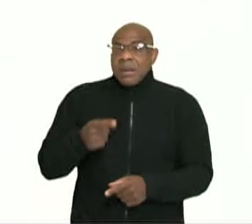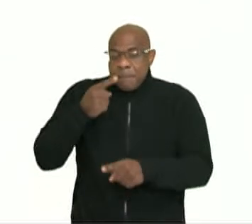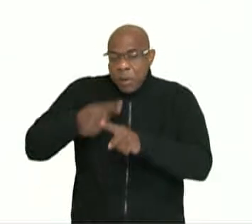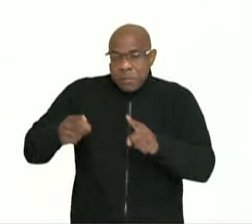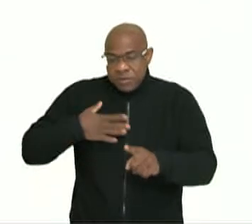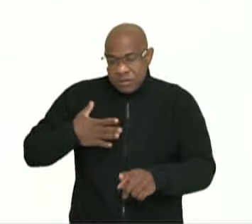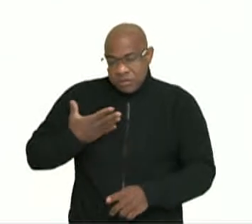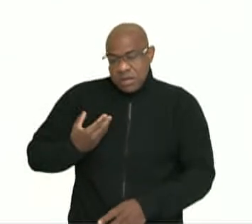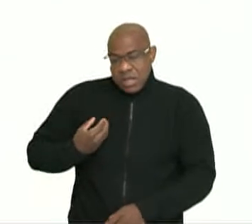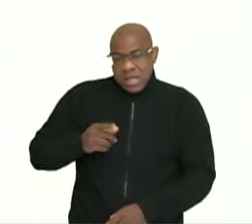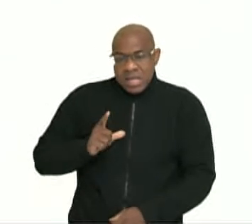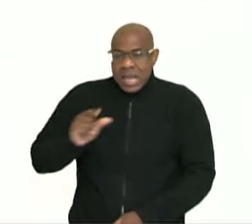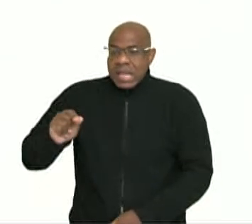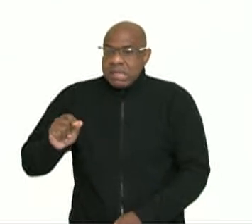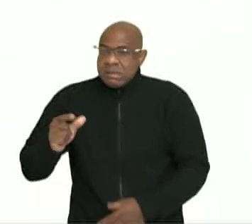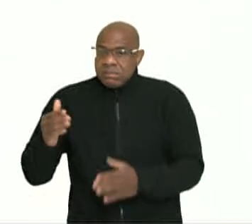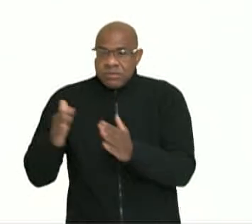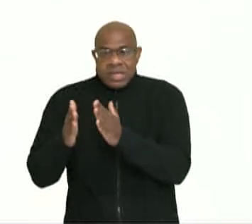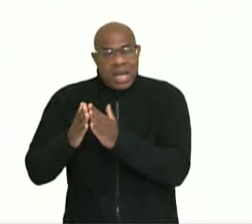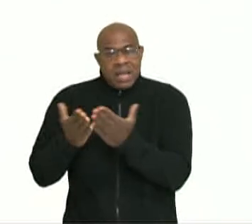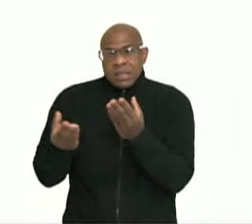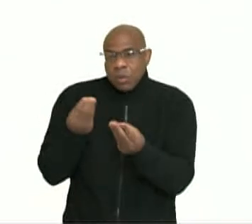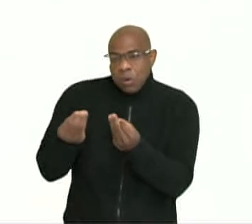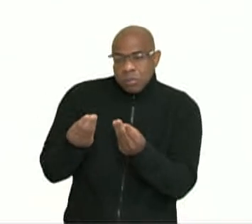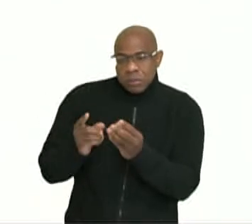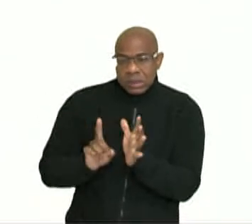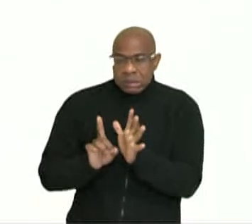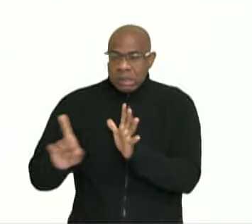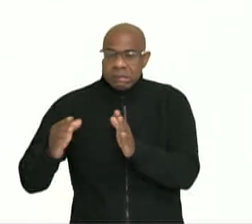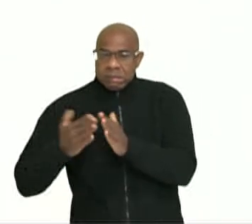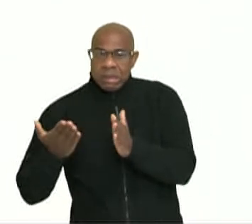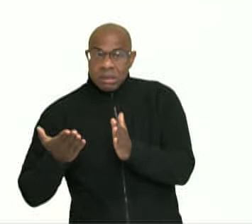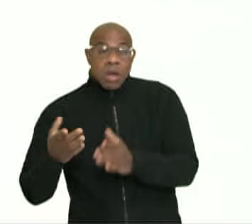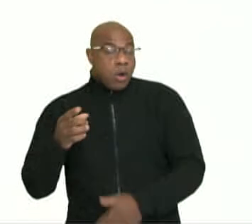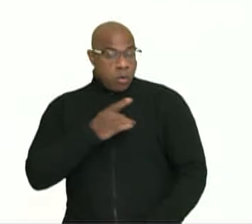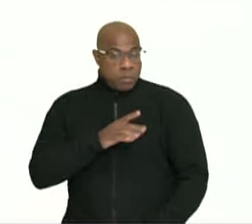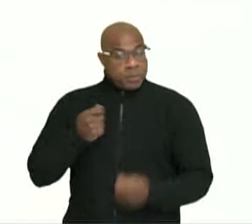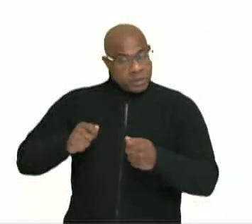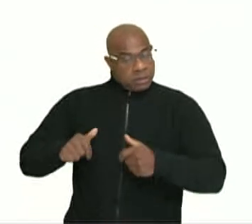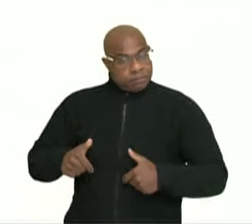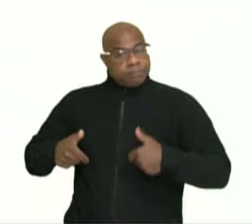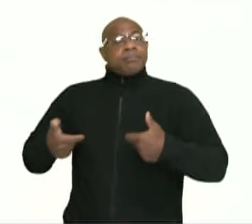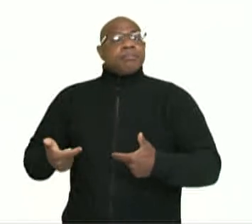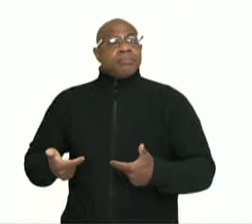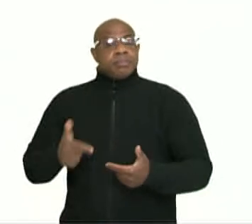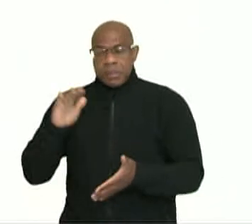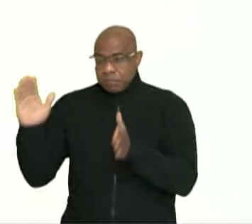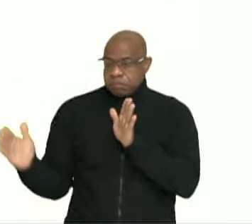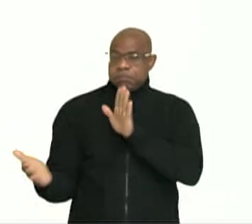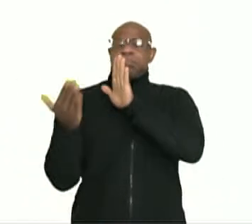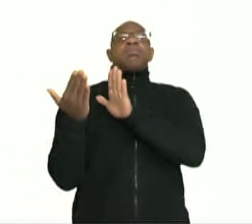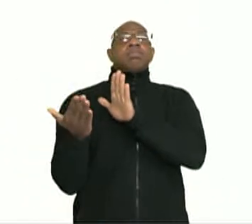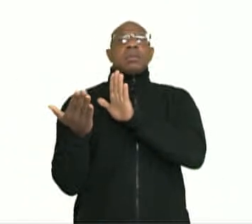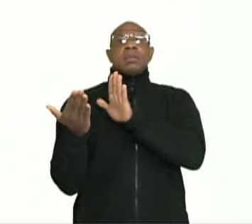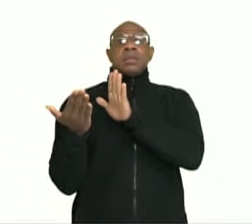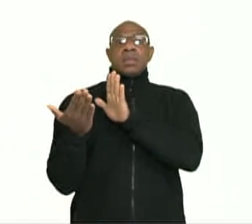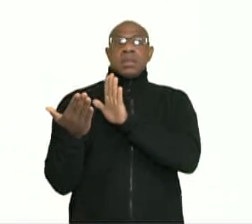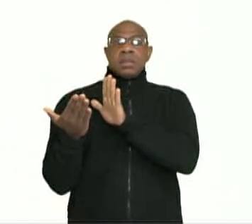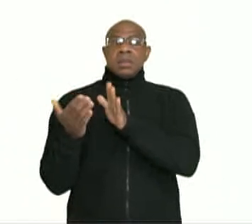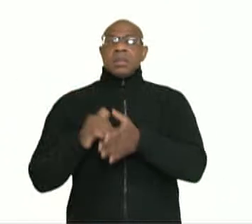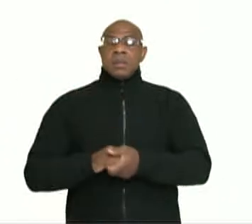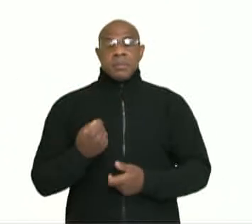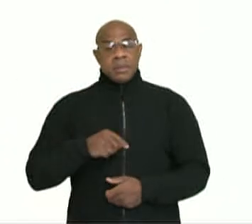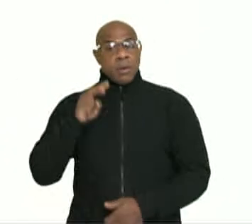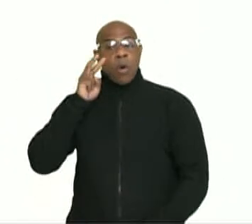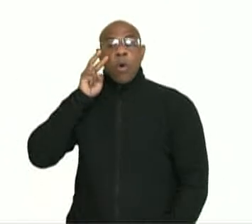precisamos ter um medo exagerado, mas o medo nos ajuda a encarar a vida com um pouquinho mais de cuidado, com um olhar diferente e